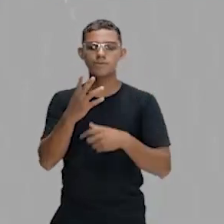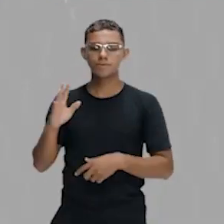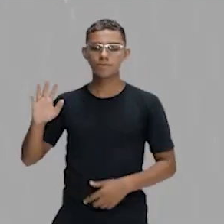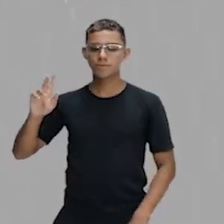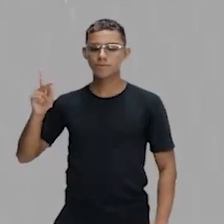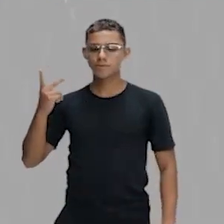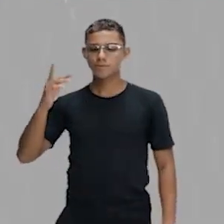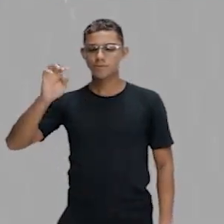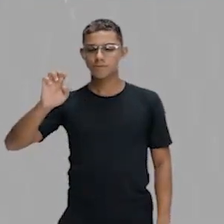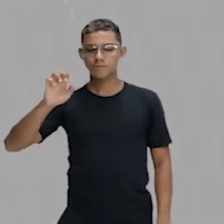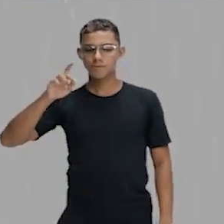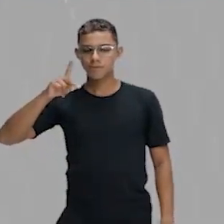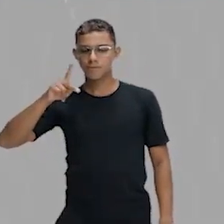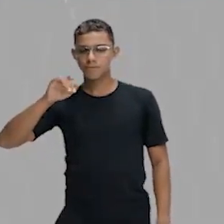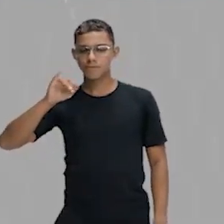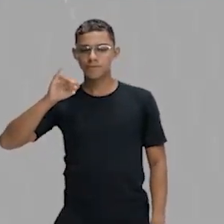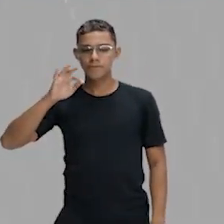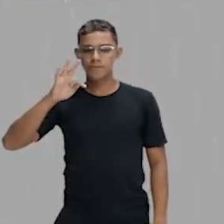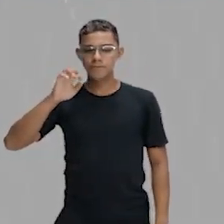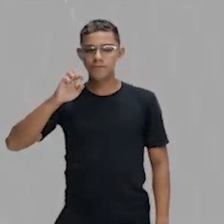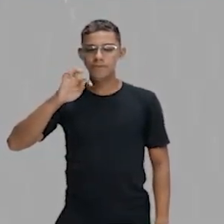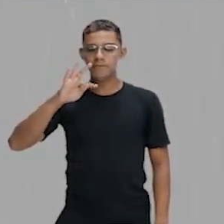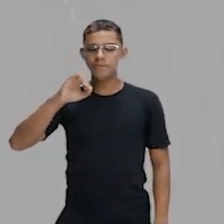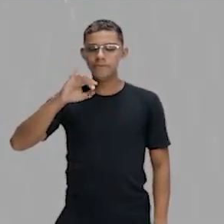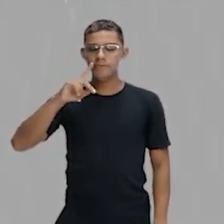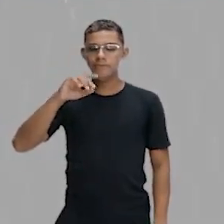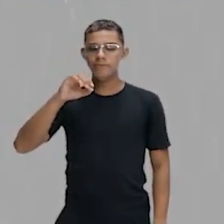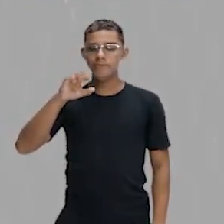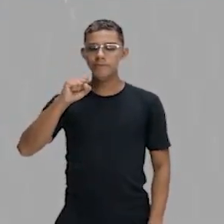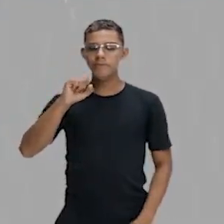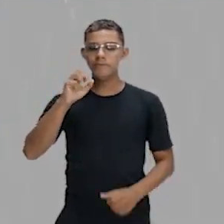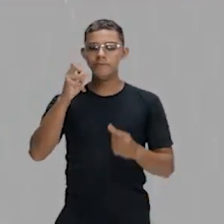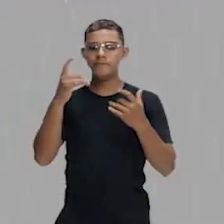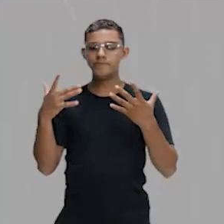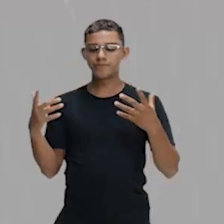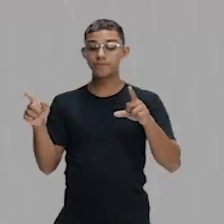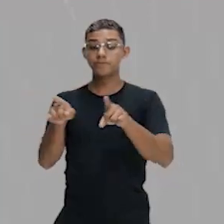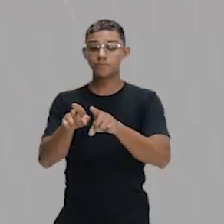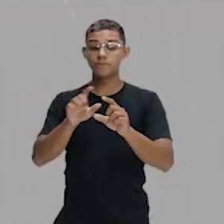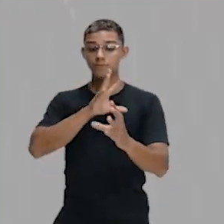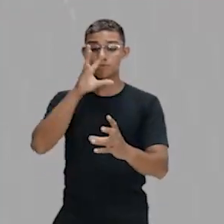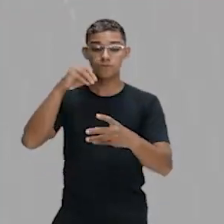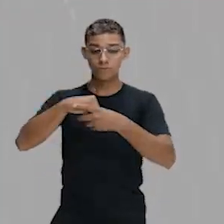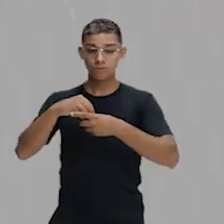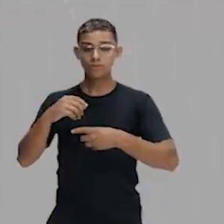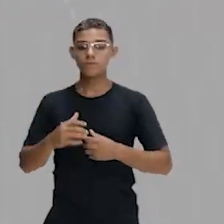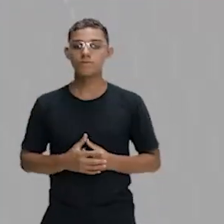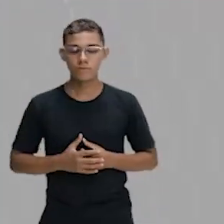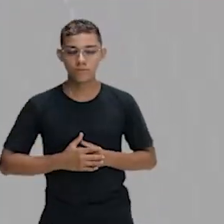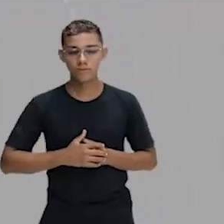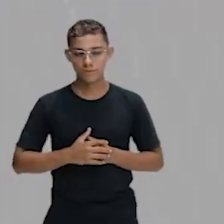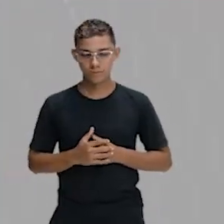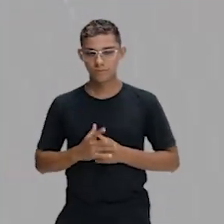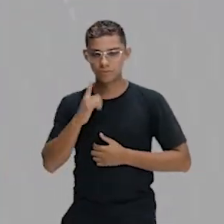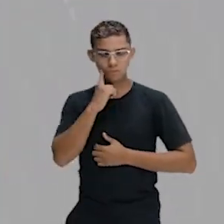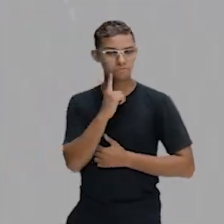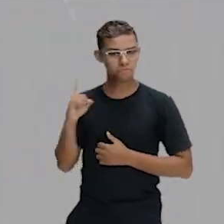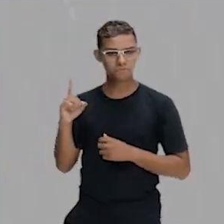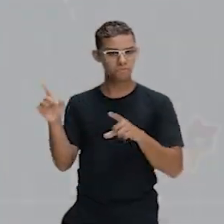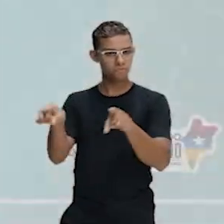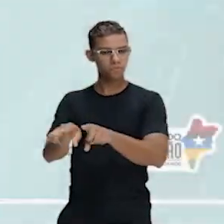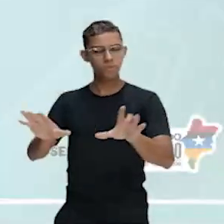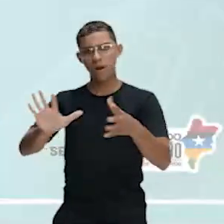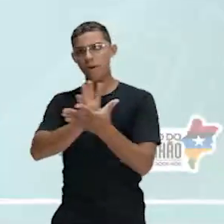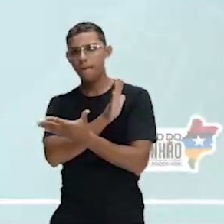epifitismo, né? Que é um tipo de inquilinismo, só que dentro do reino vegetal. Ok? E aí nós temos